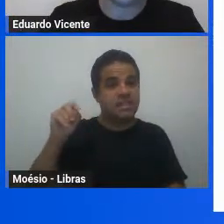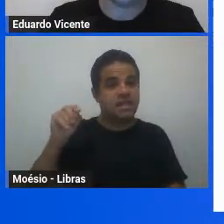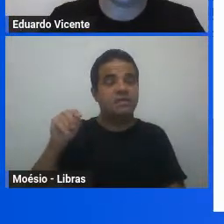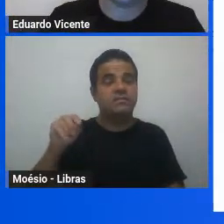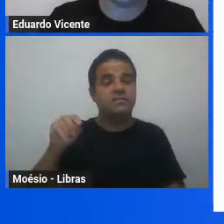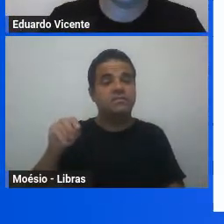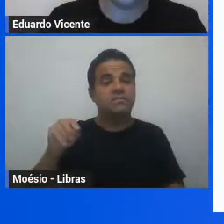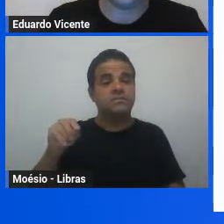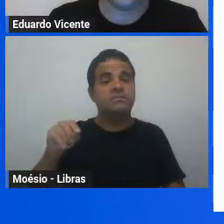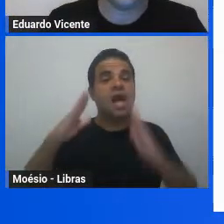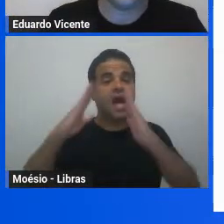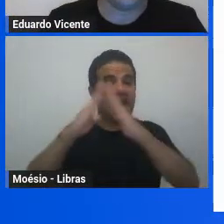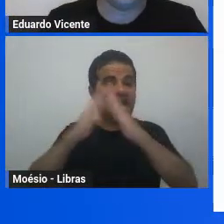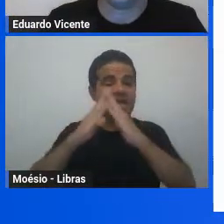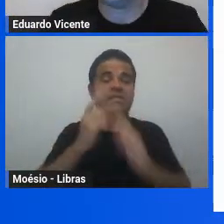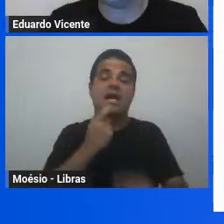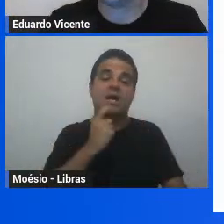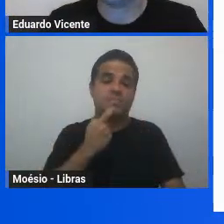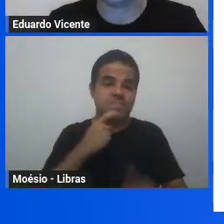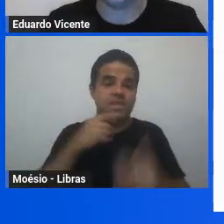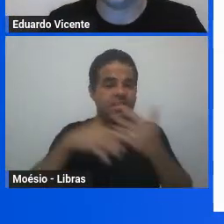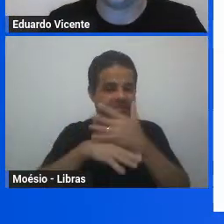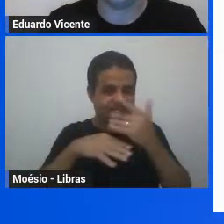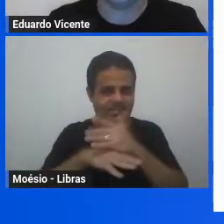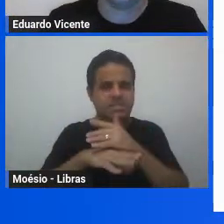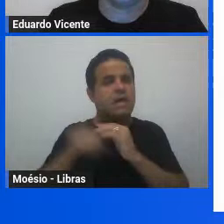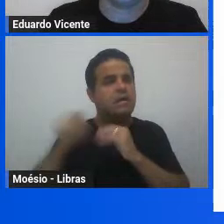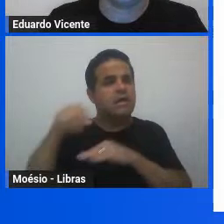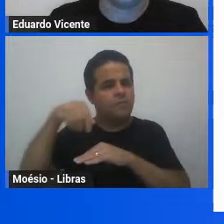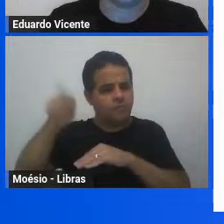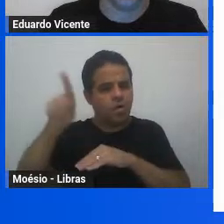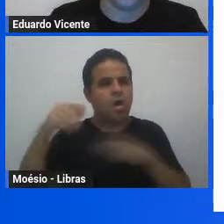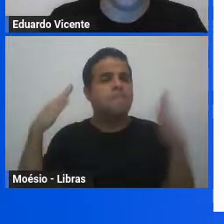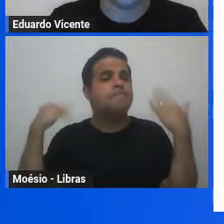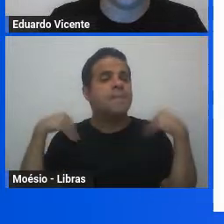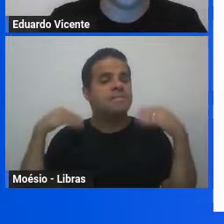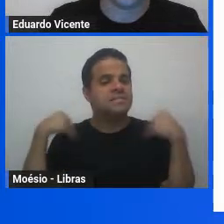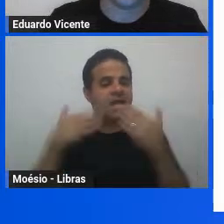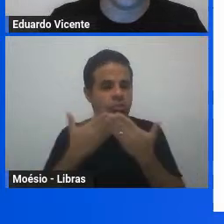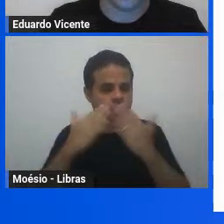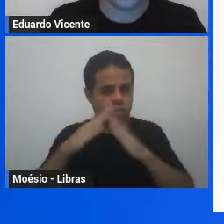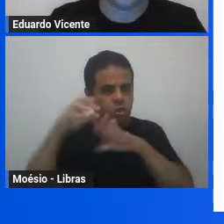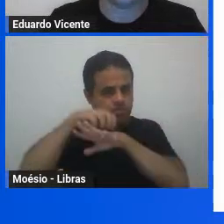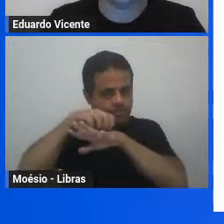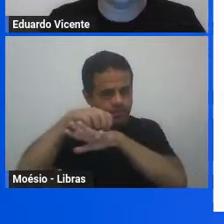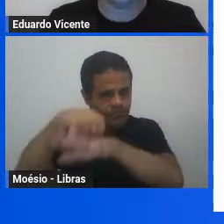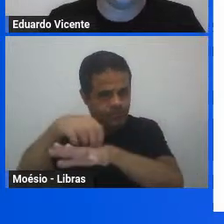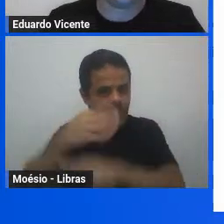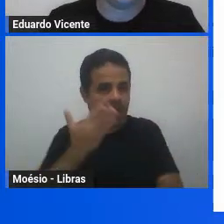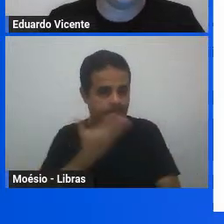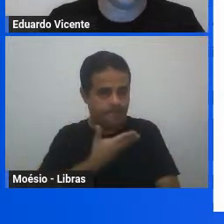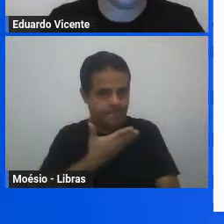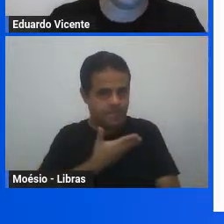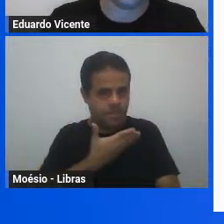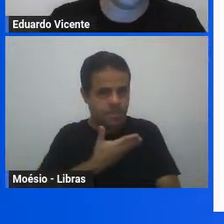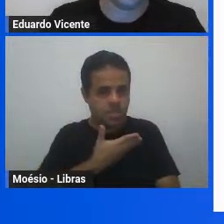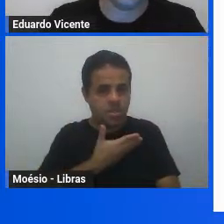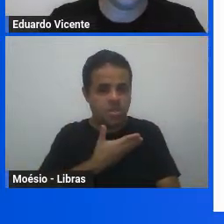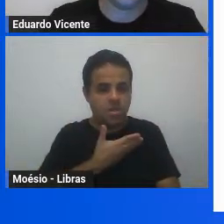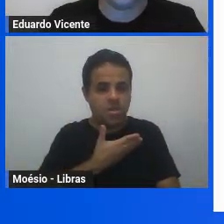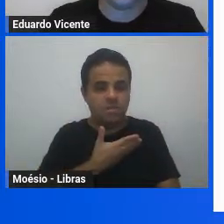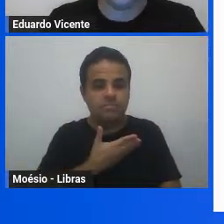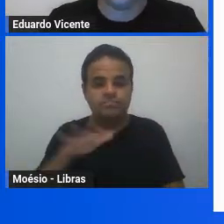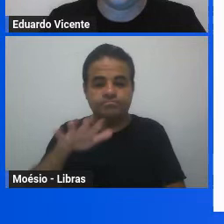morador de Campinas, em uma excursão na escola, junto com seus colegas, entre Limeira e